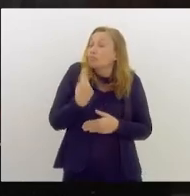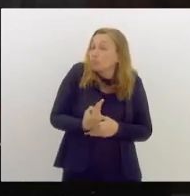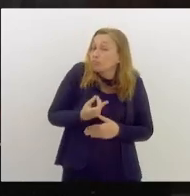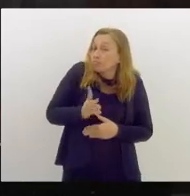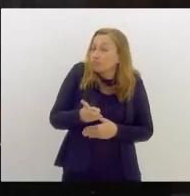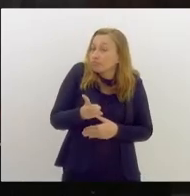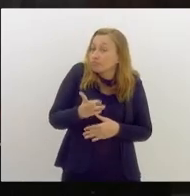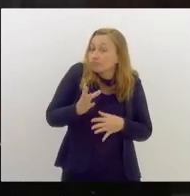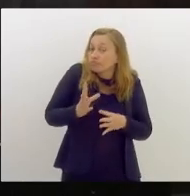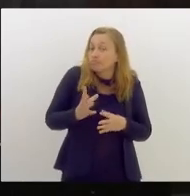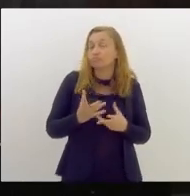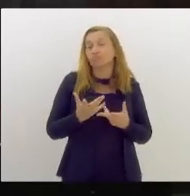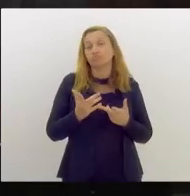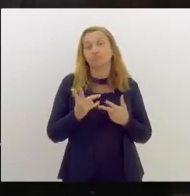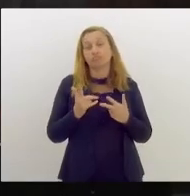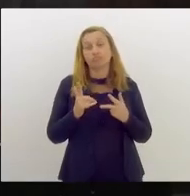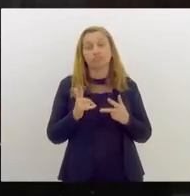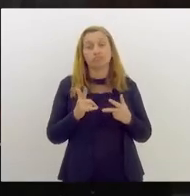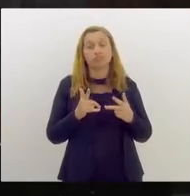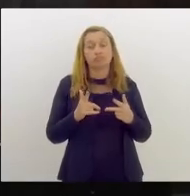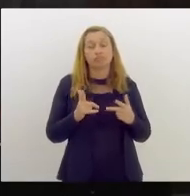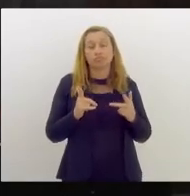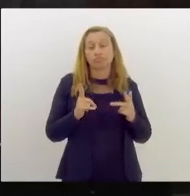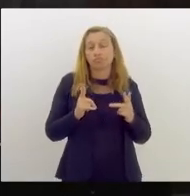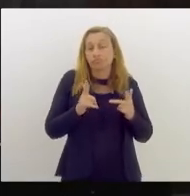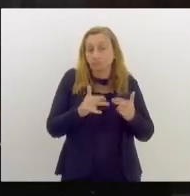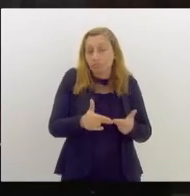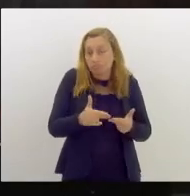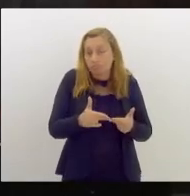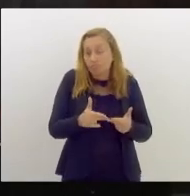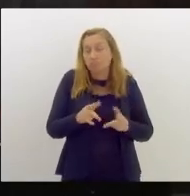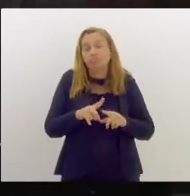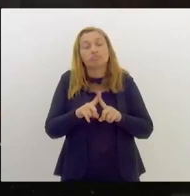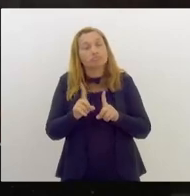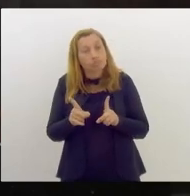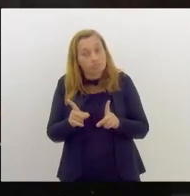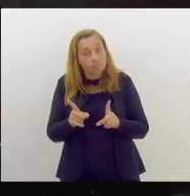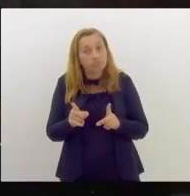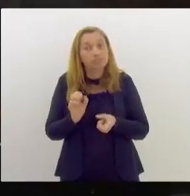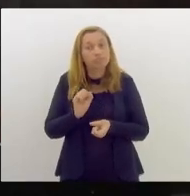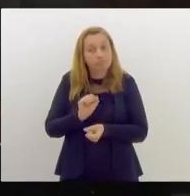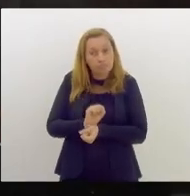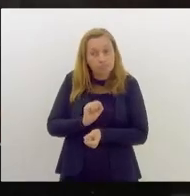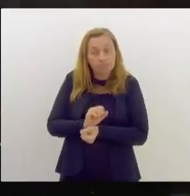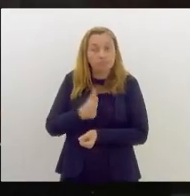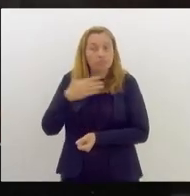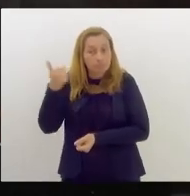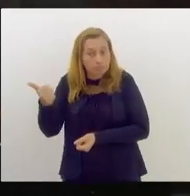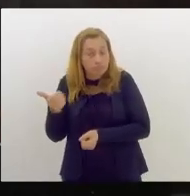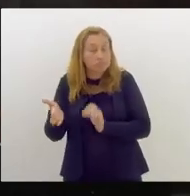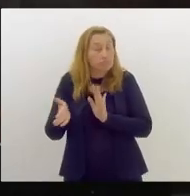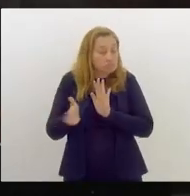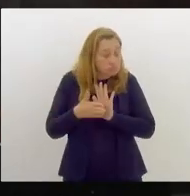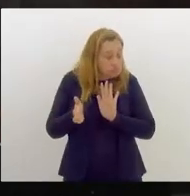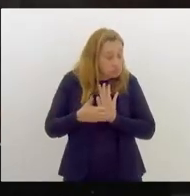tudo escuro pode as duas hipóteses mas que talvez fosse para o dente bom proposta